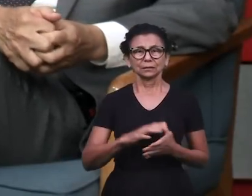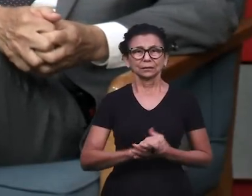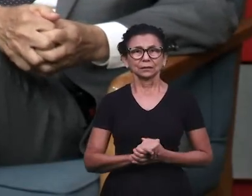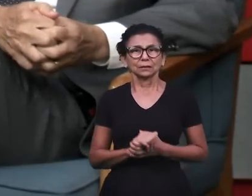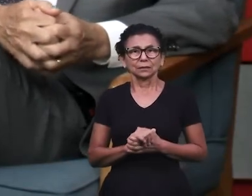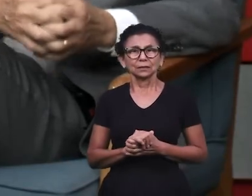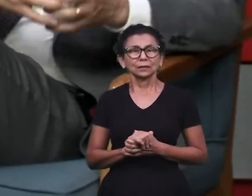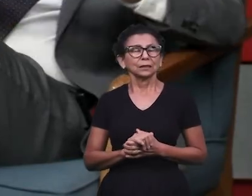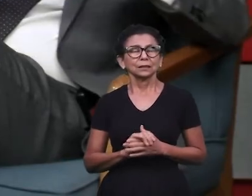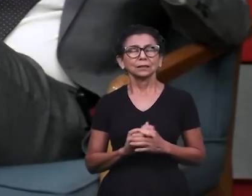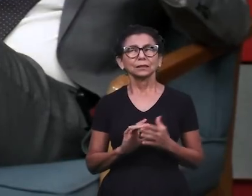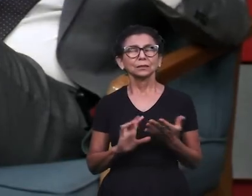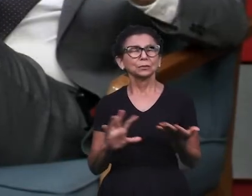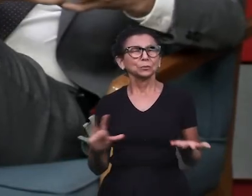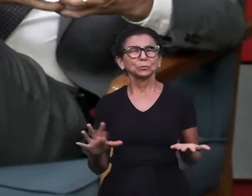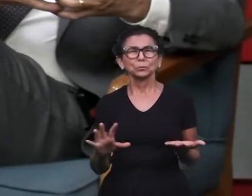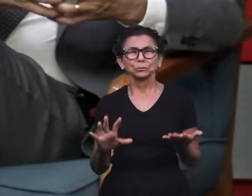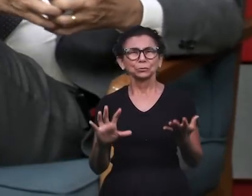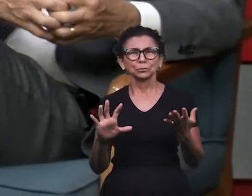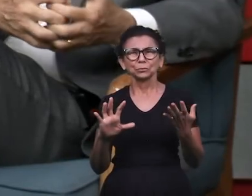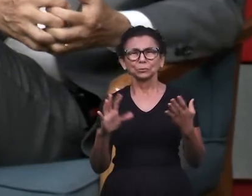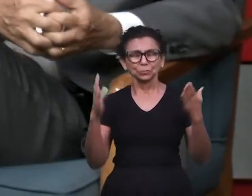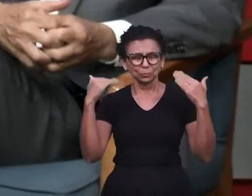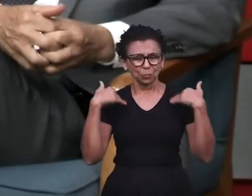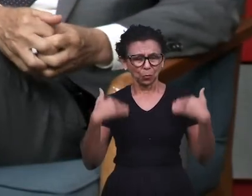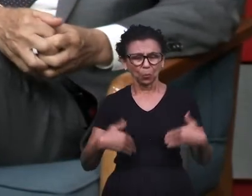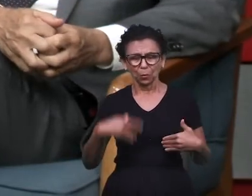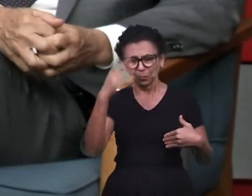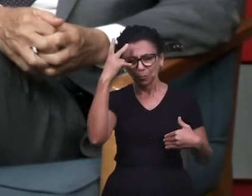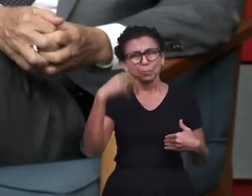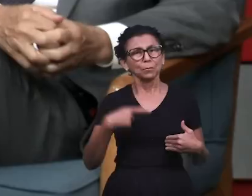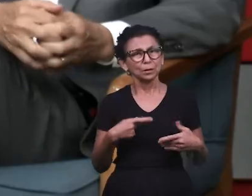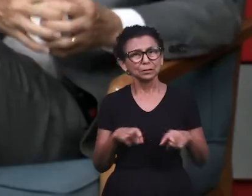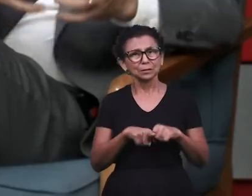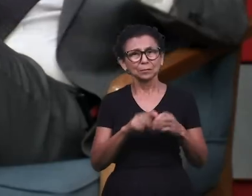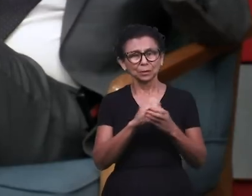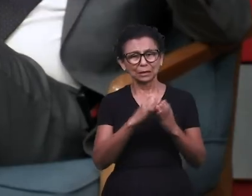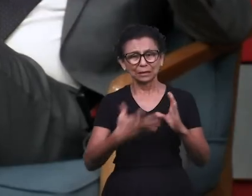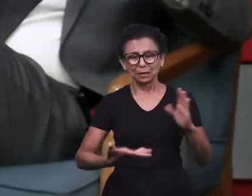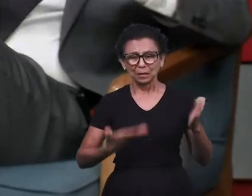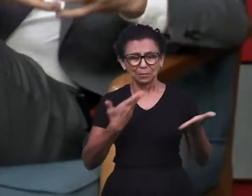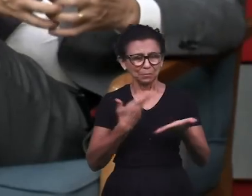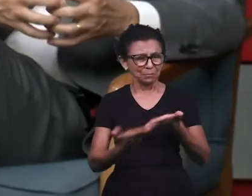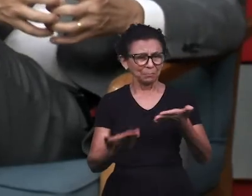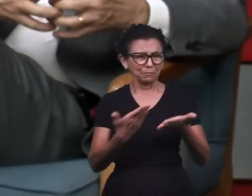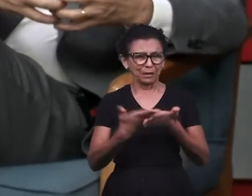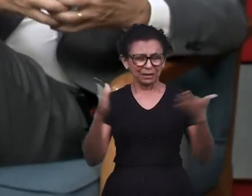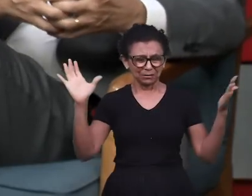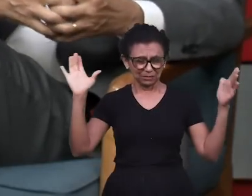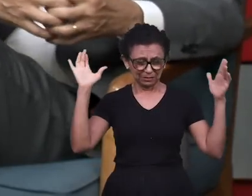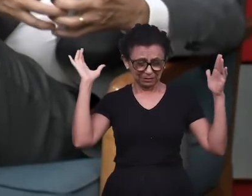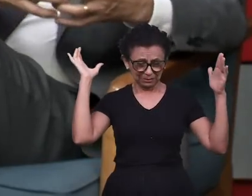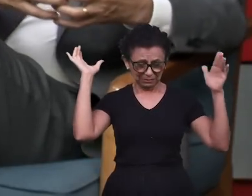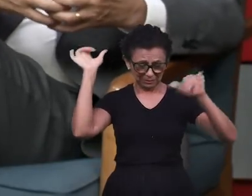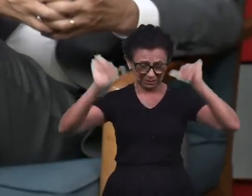Deus deu, toda a característica da humanidade dele, daquilo que é a situação dele, ele vai